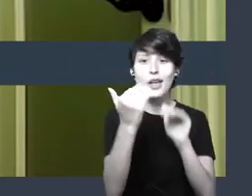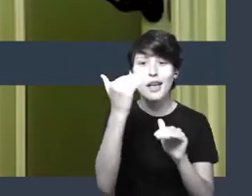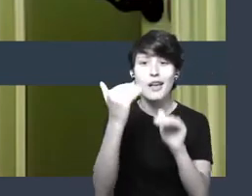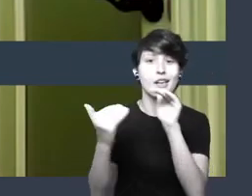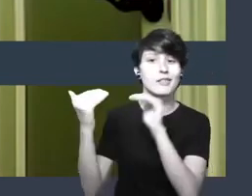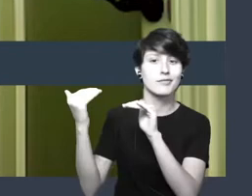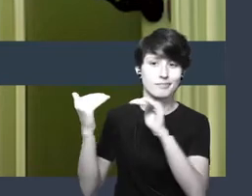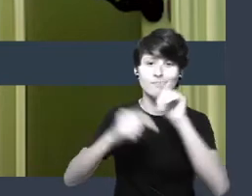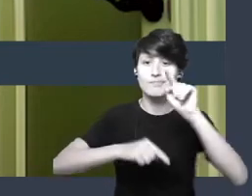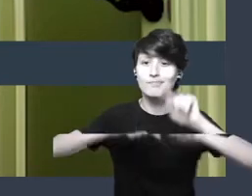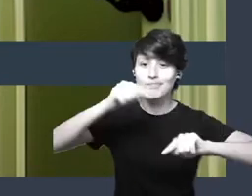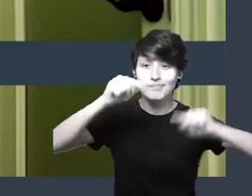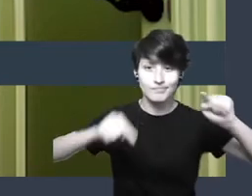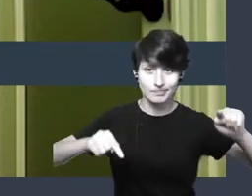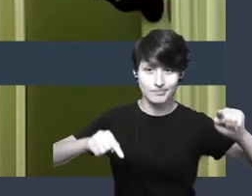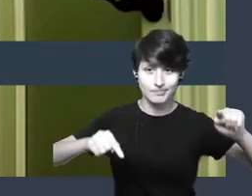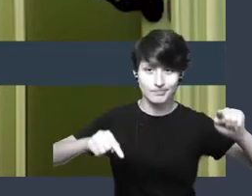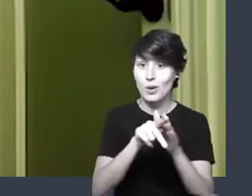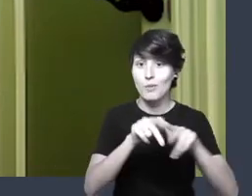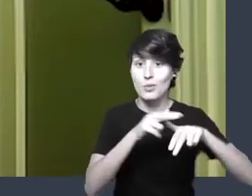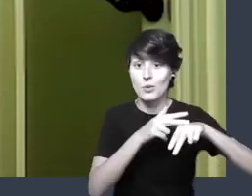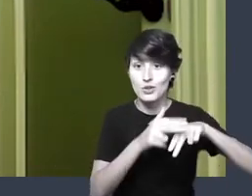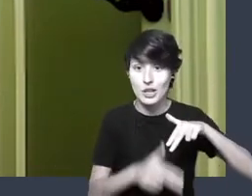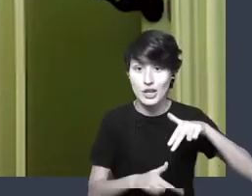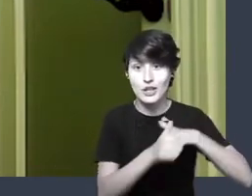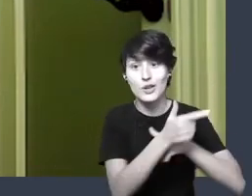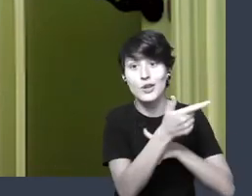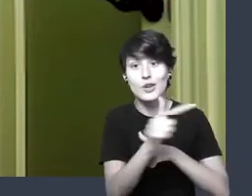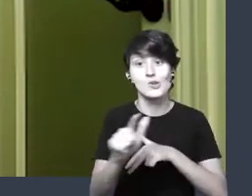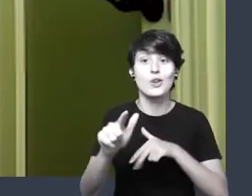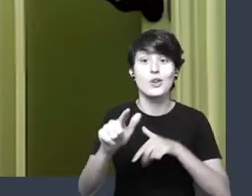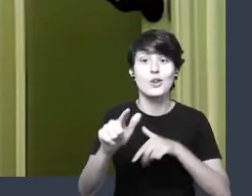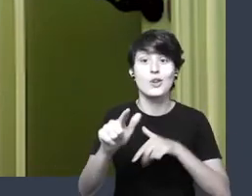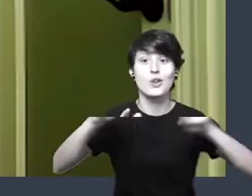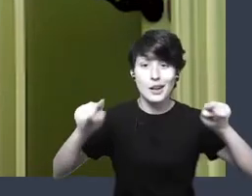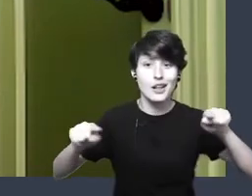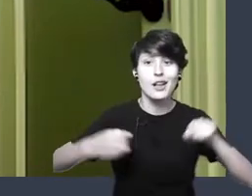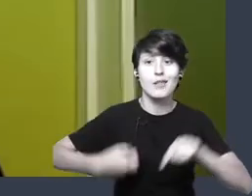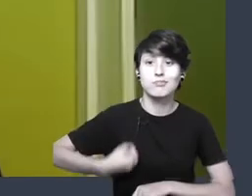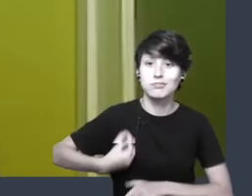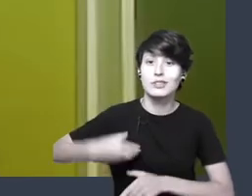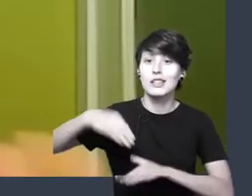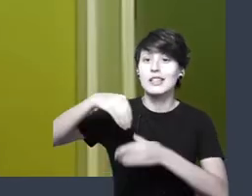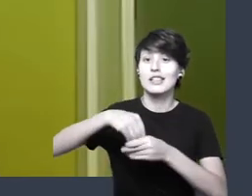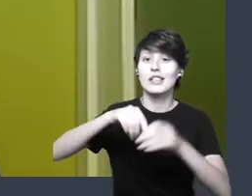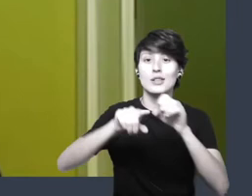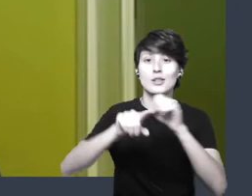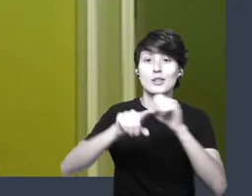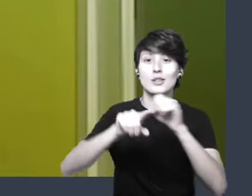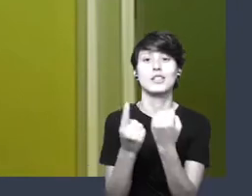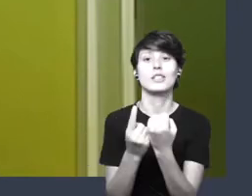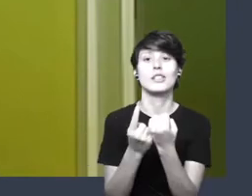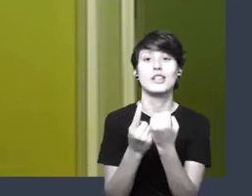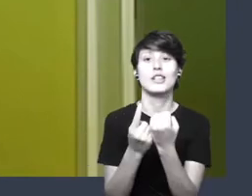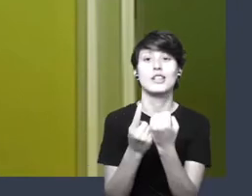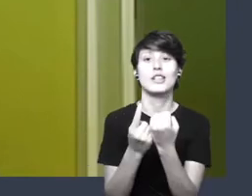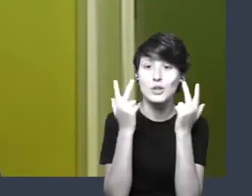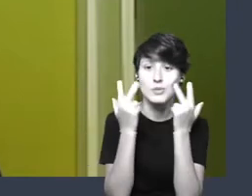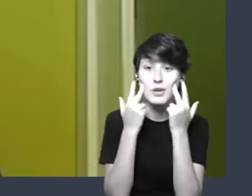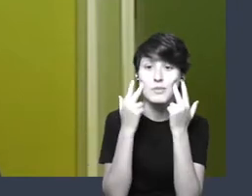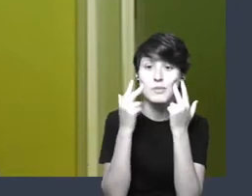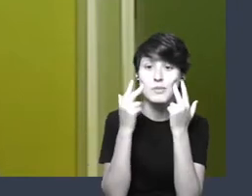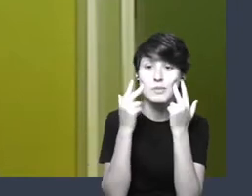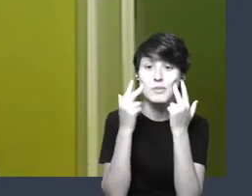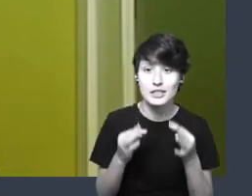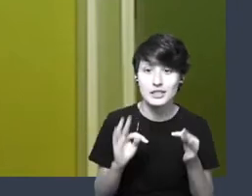étnicas, de gêneros e outras desigualdades prevalentes na nossa sociedade. E, normalmente, essa tecnologia ela piora